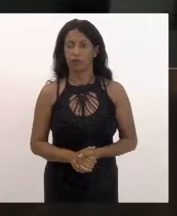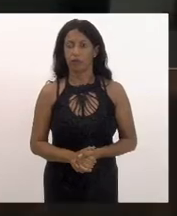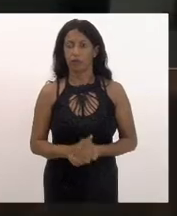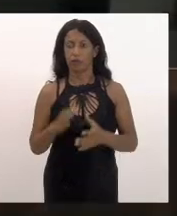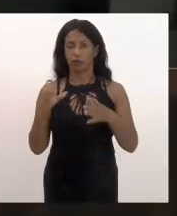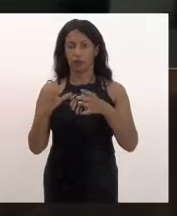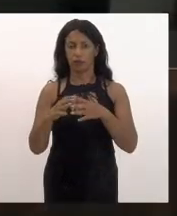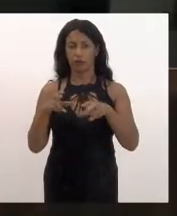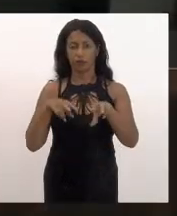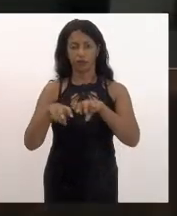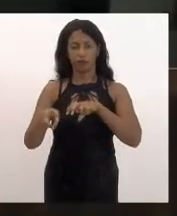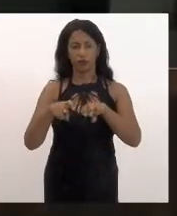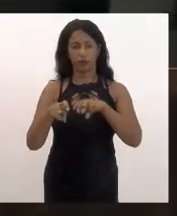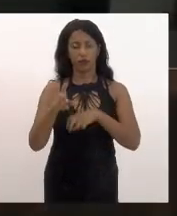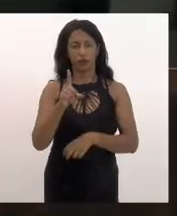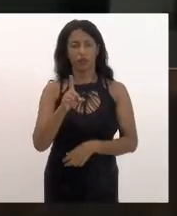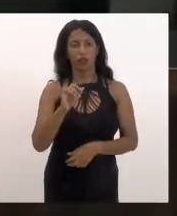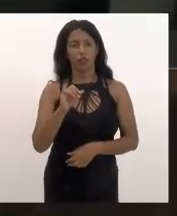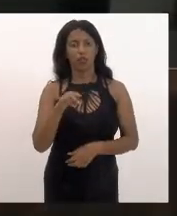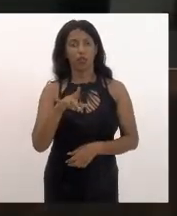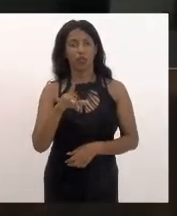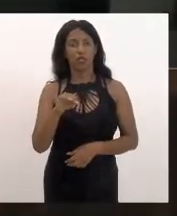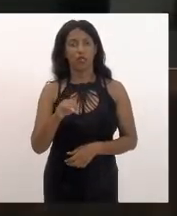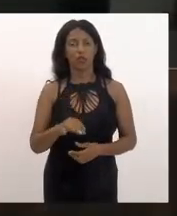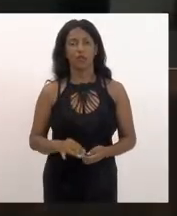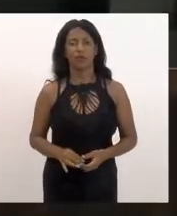Pela Comissão de Transporte, deputado Dionísio Lins.